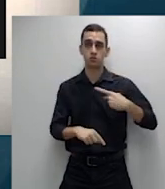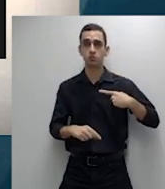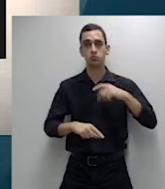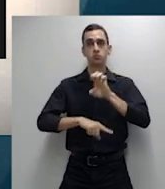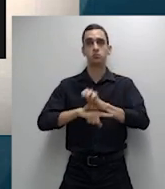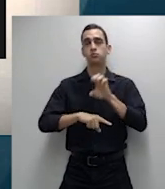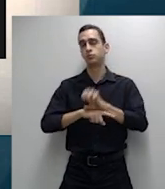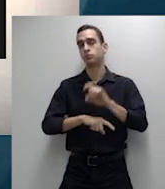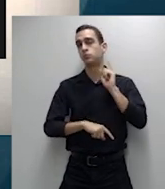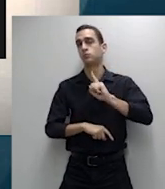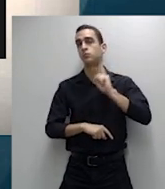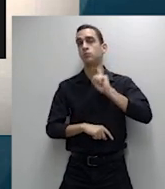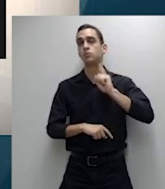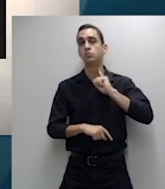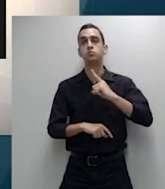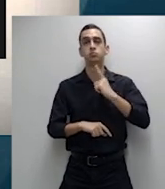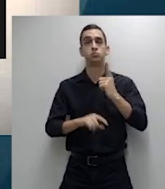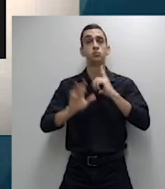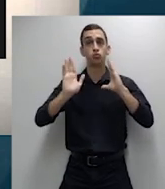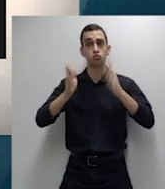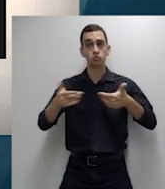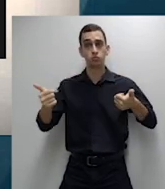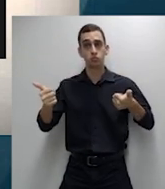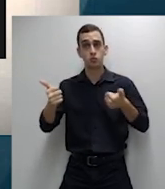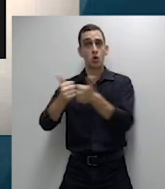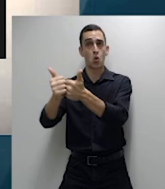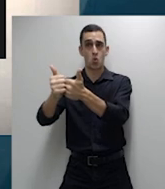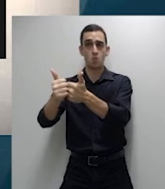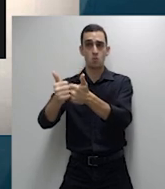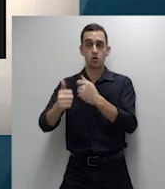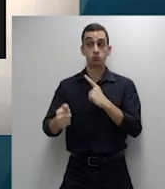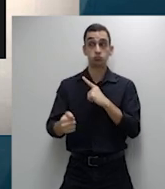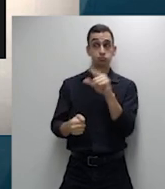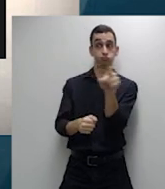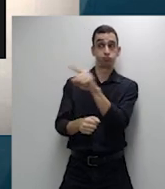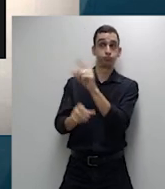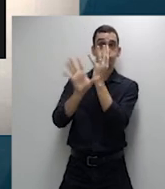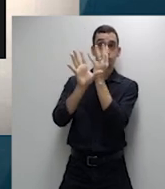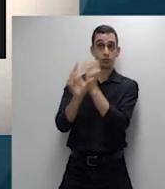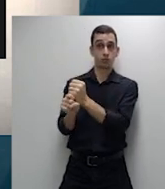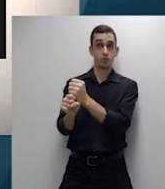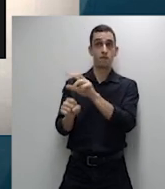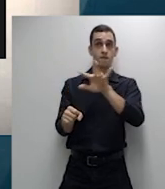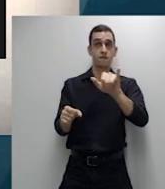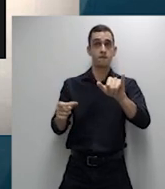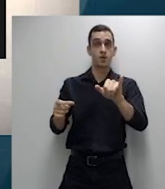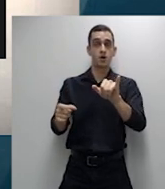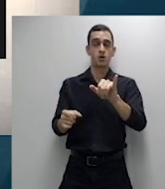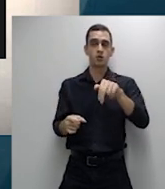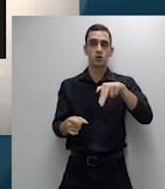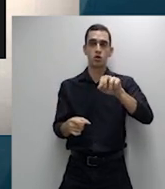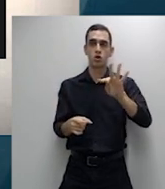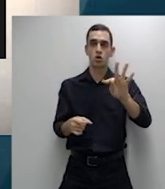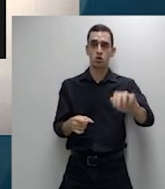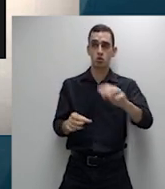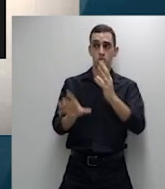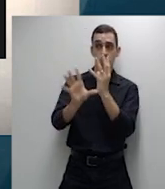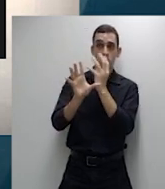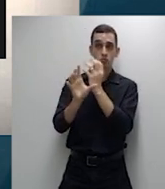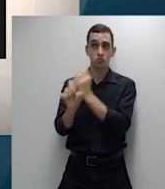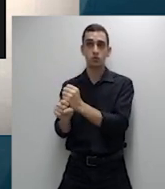ao mesmo tempo em que acompanhava ansioso a o andamento deste processo a negativa do